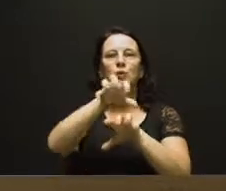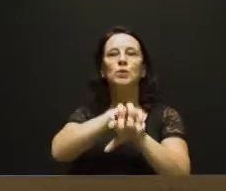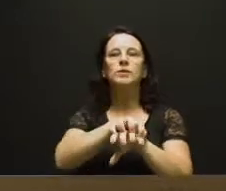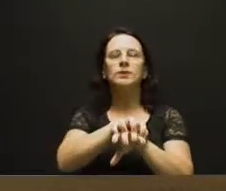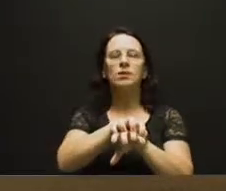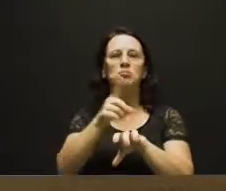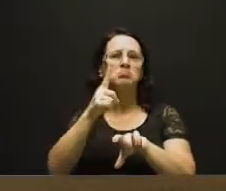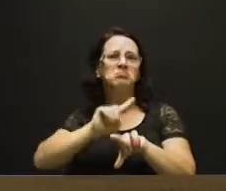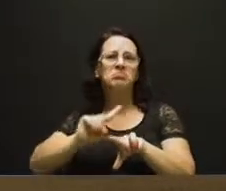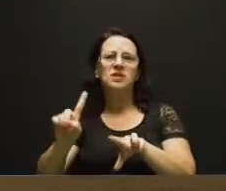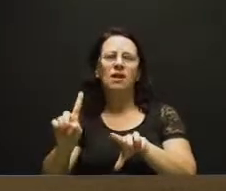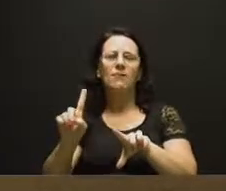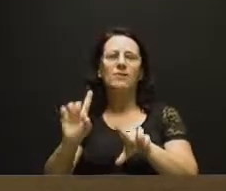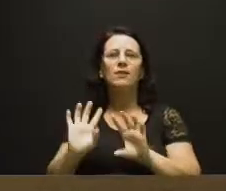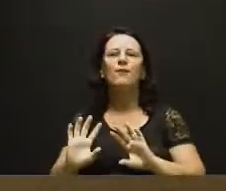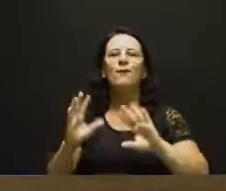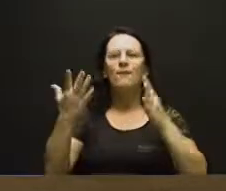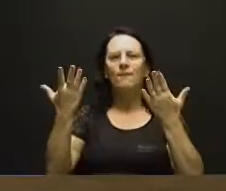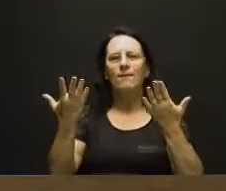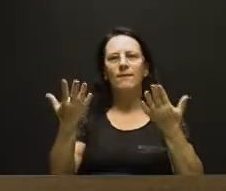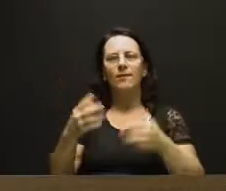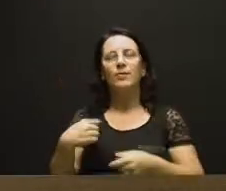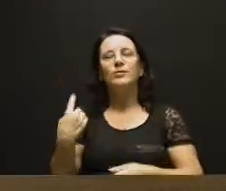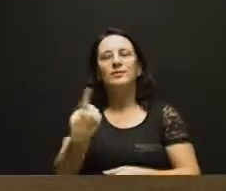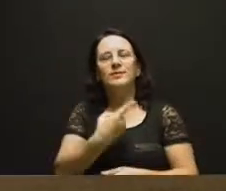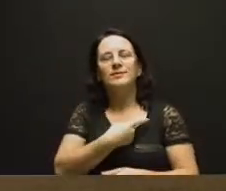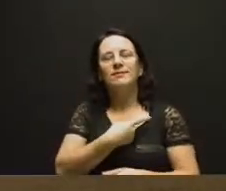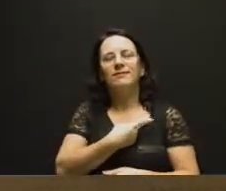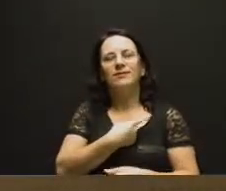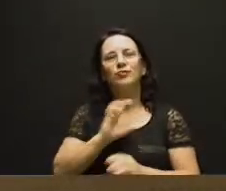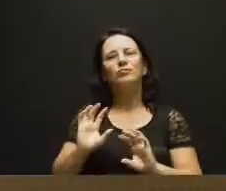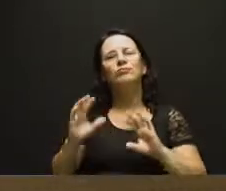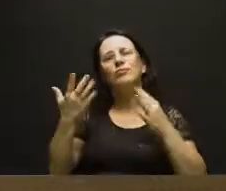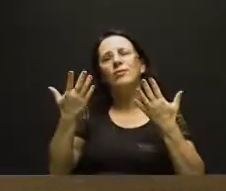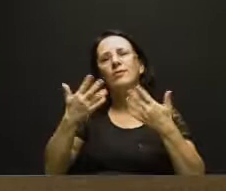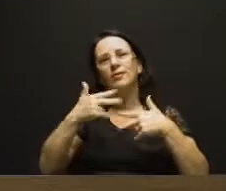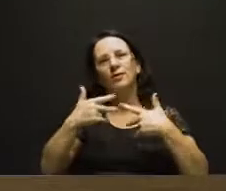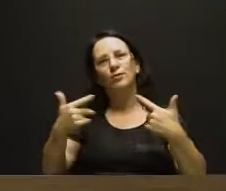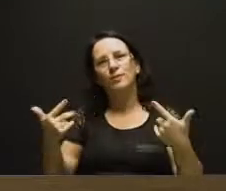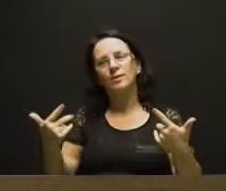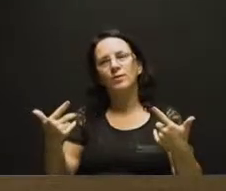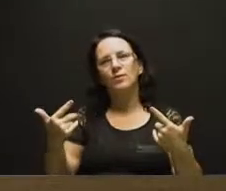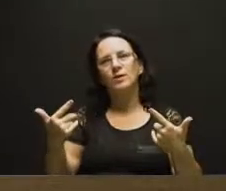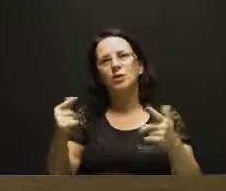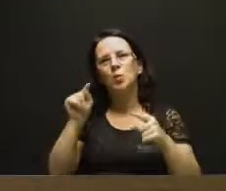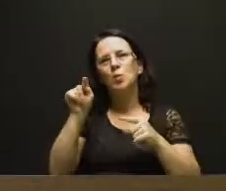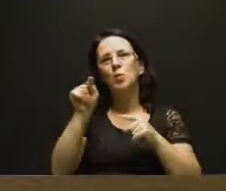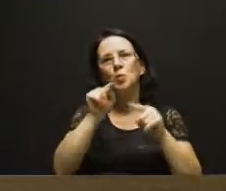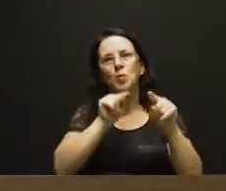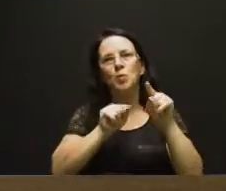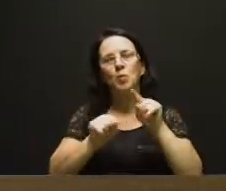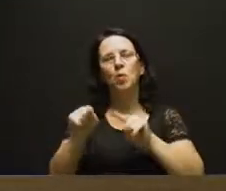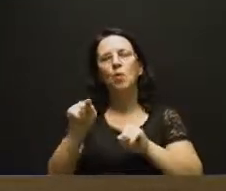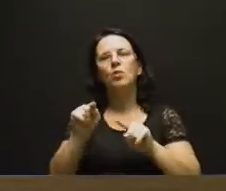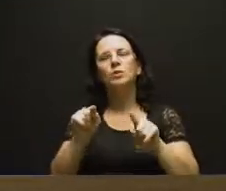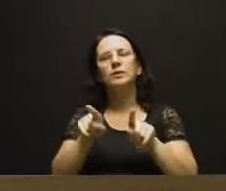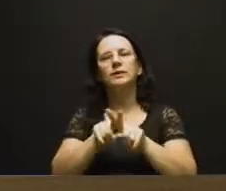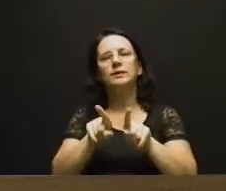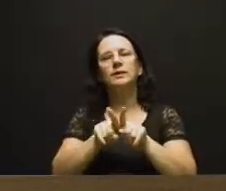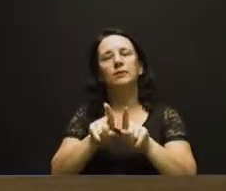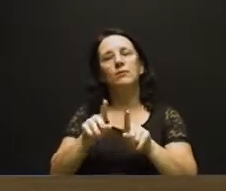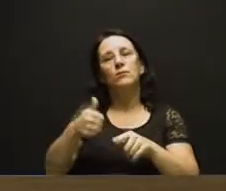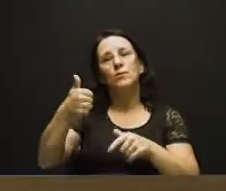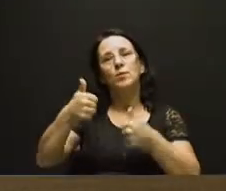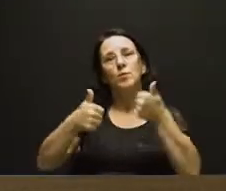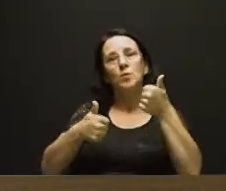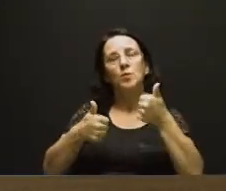sabe se comemora se a gente comemora algumas questões pontuais que estão tendo êxito ou